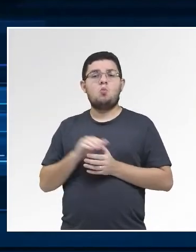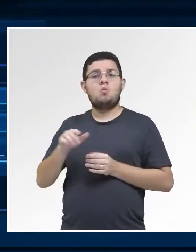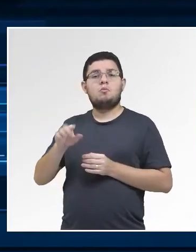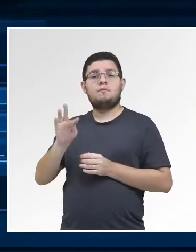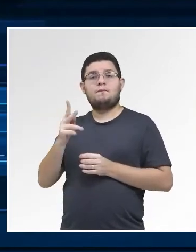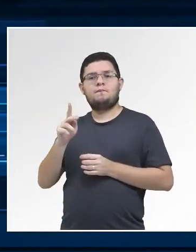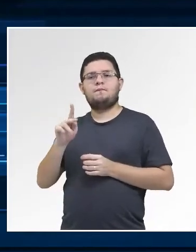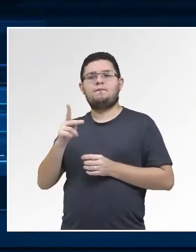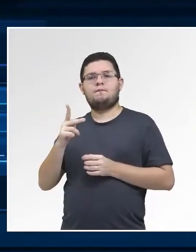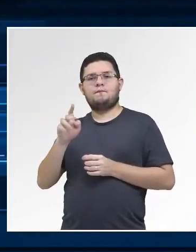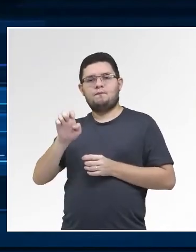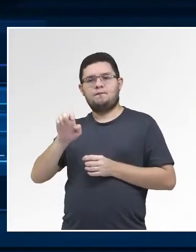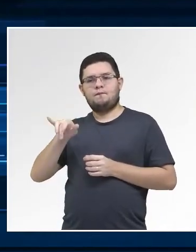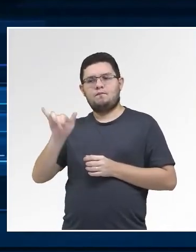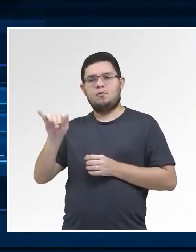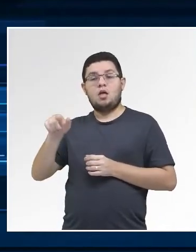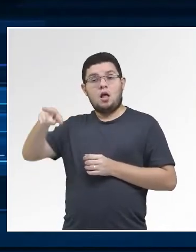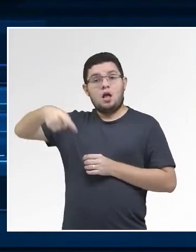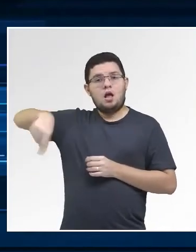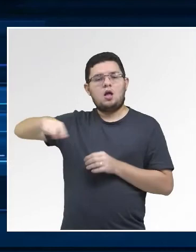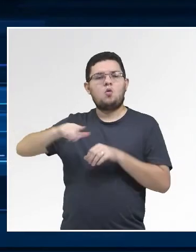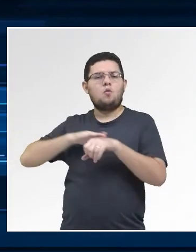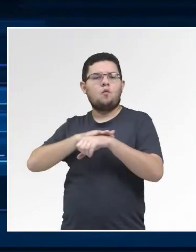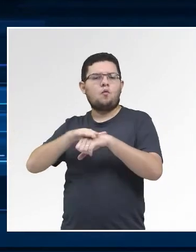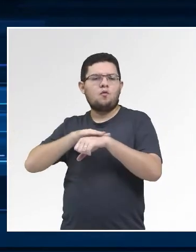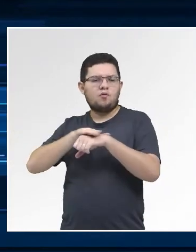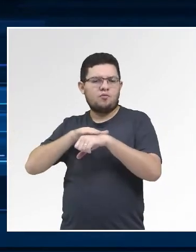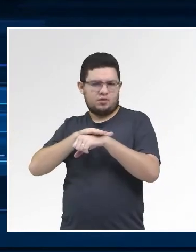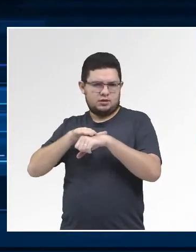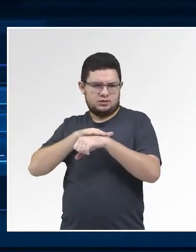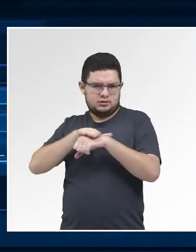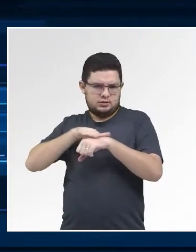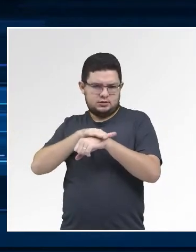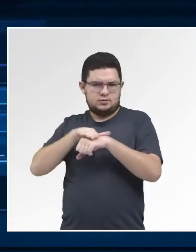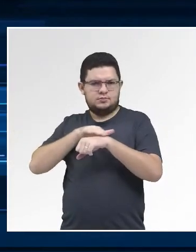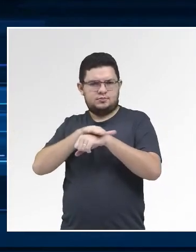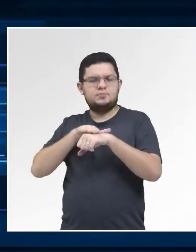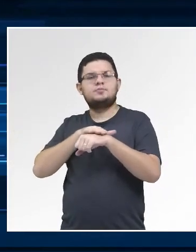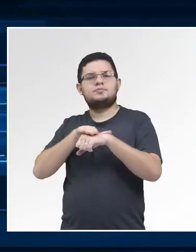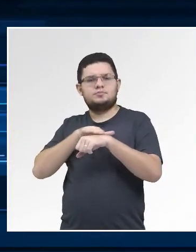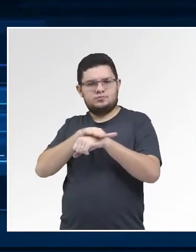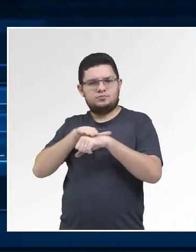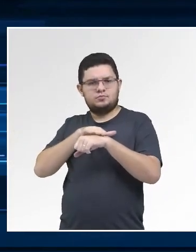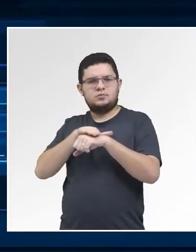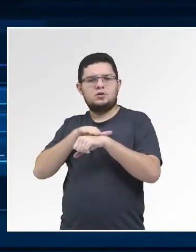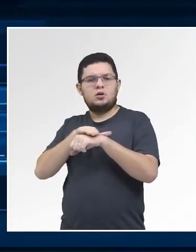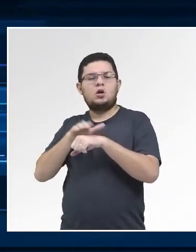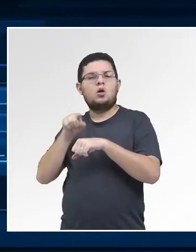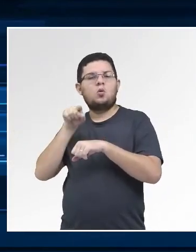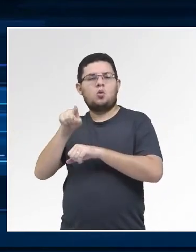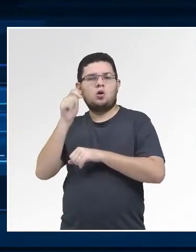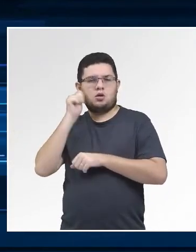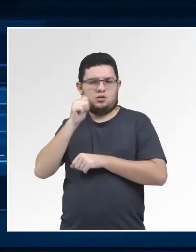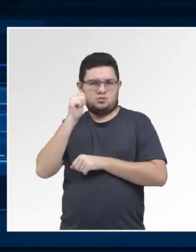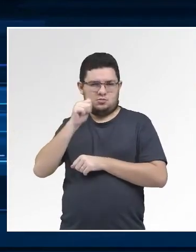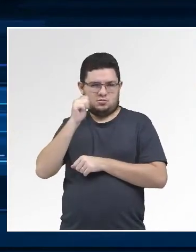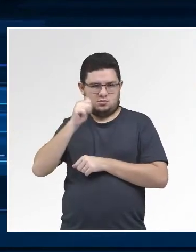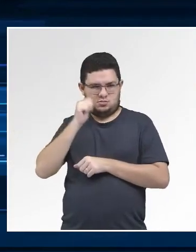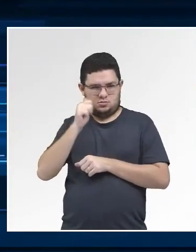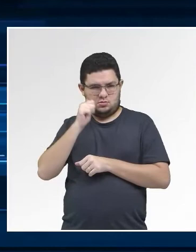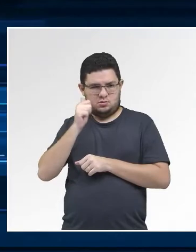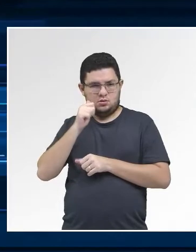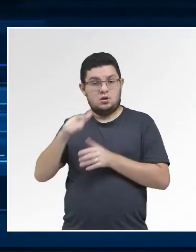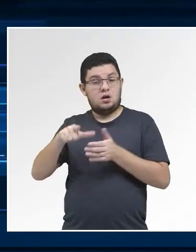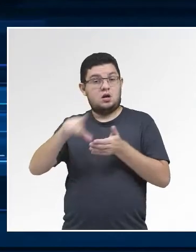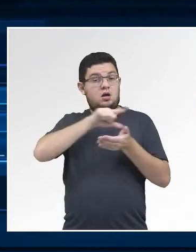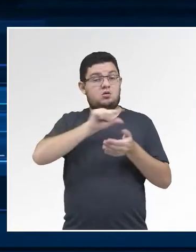com ela, né, ou com eles, né? They have talked to her, com ela, na verdade, né? Ainda há pouco.